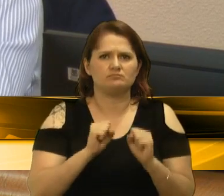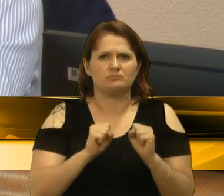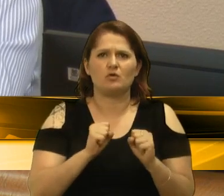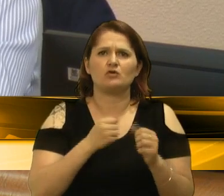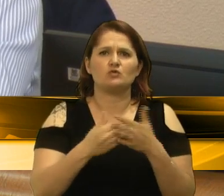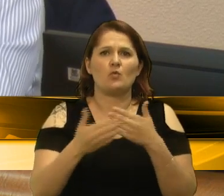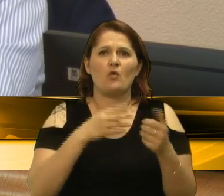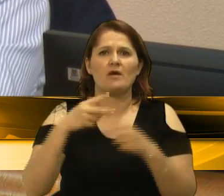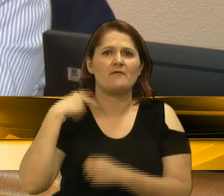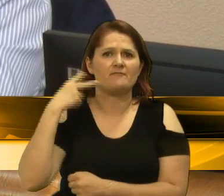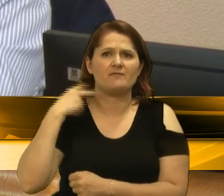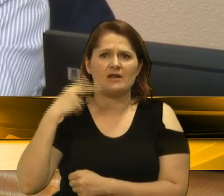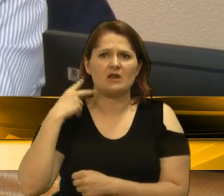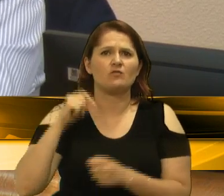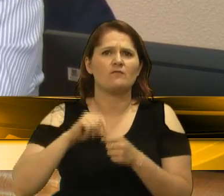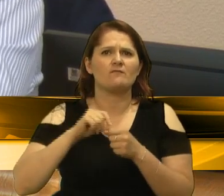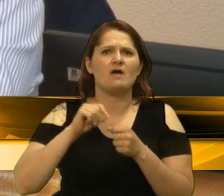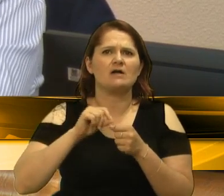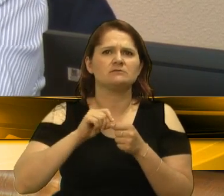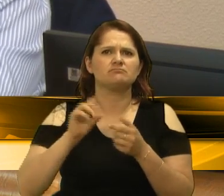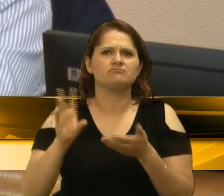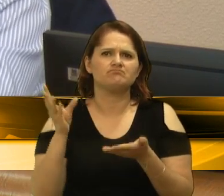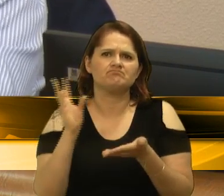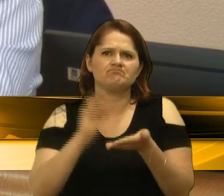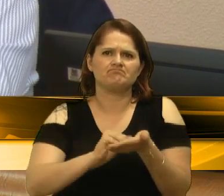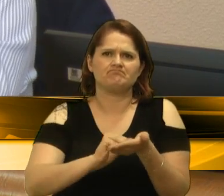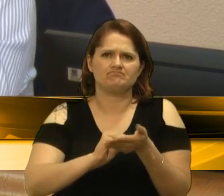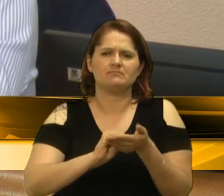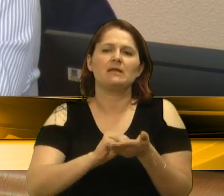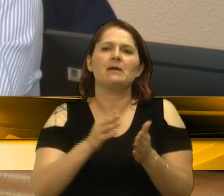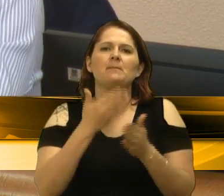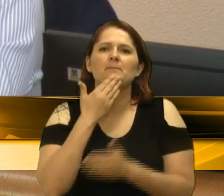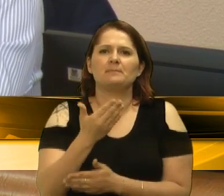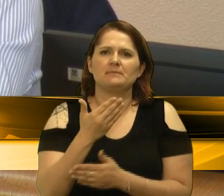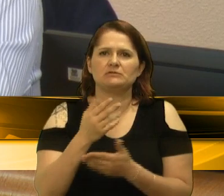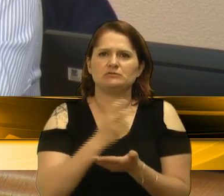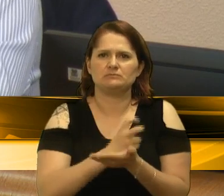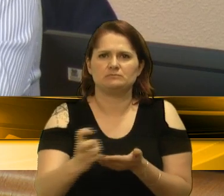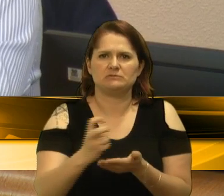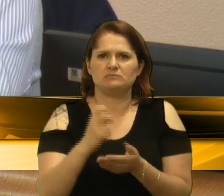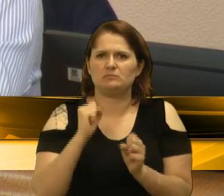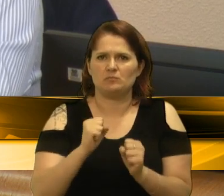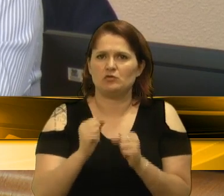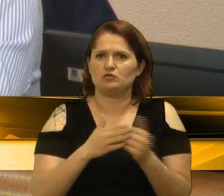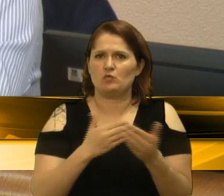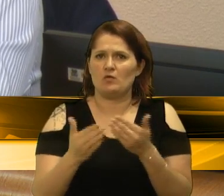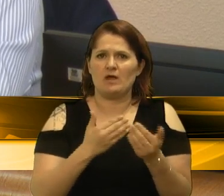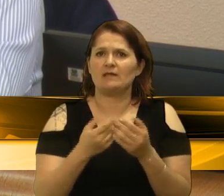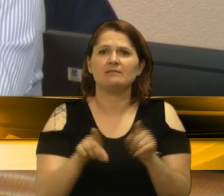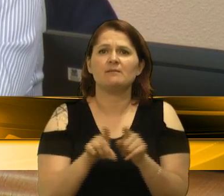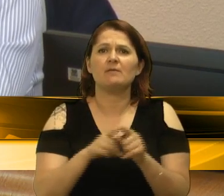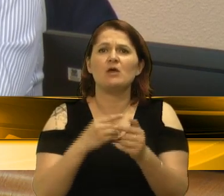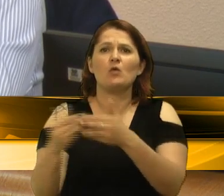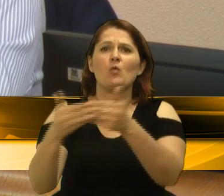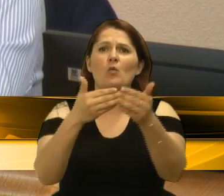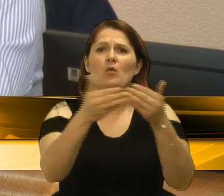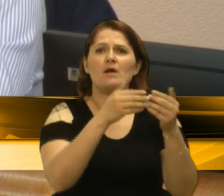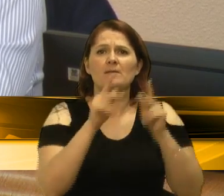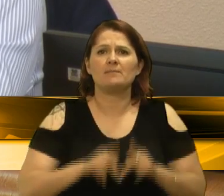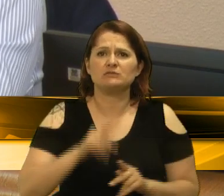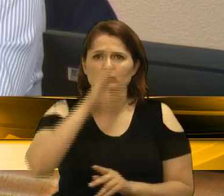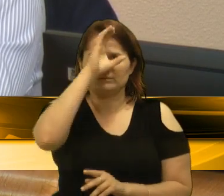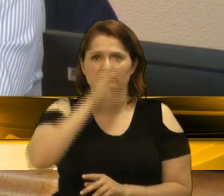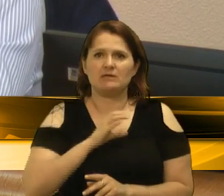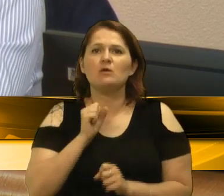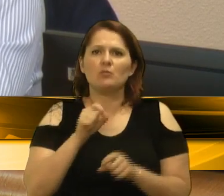qualquer vereador por comissão permanente especial, de ofício ou à vista de representação de qualquer cidadão, partido político, entidade de sociedade